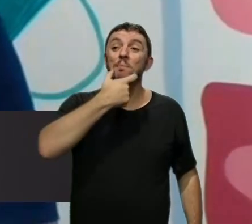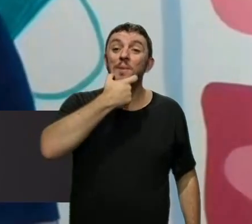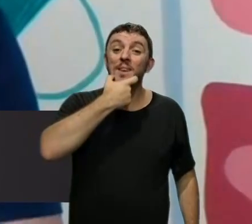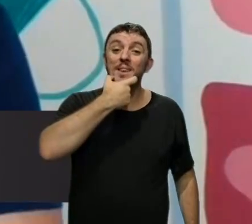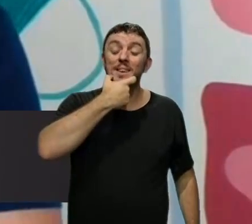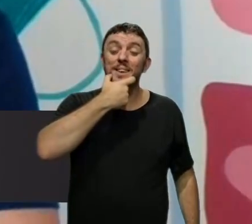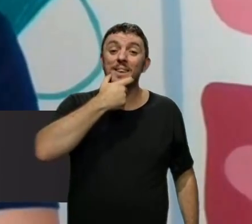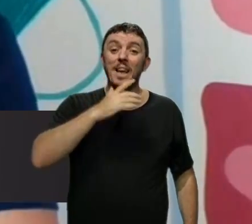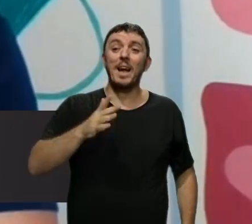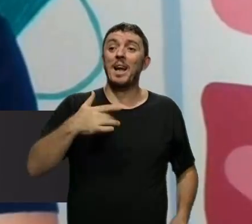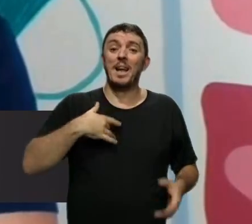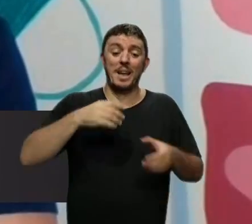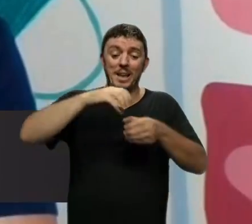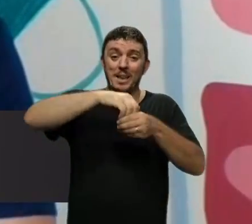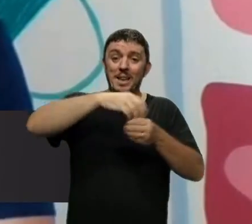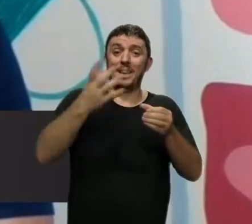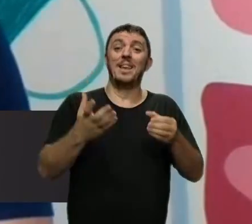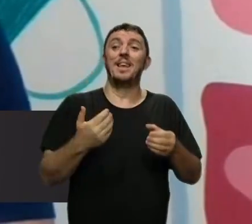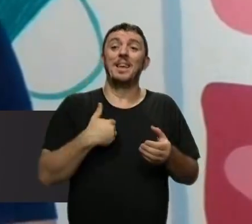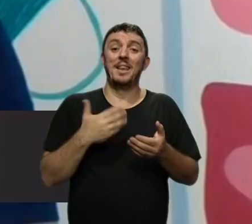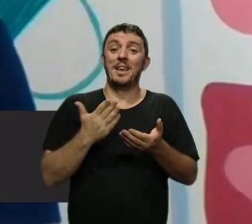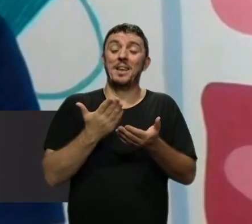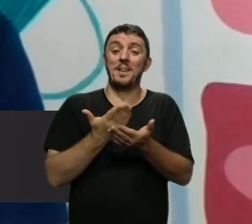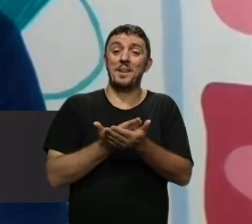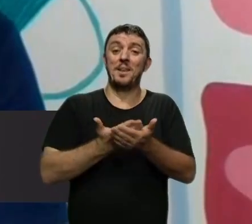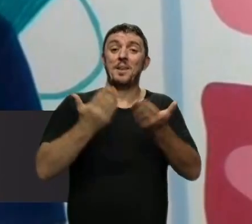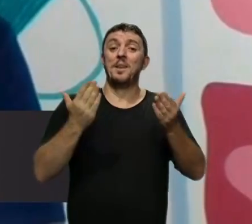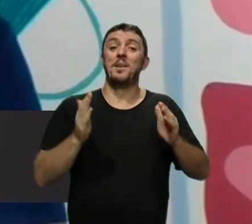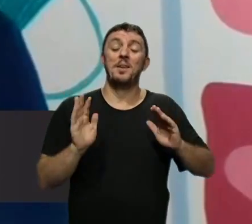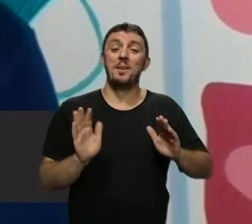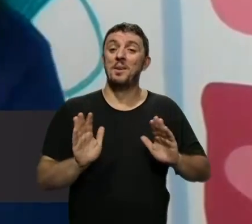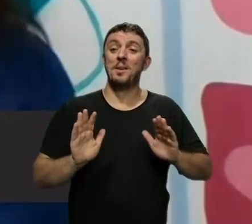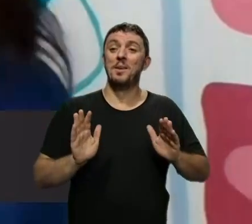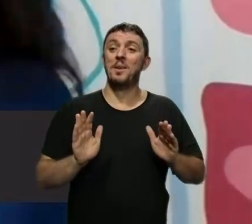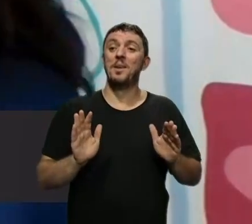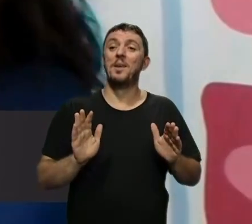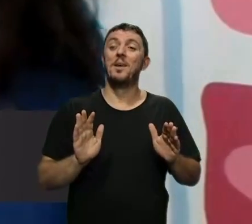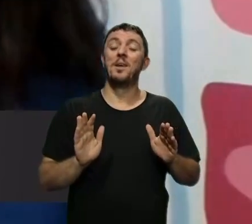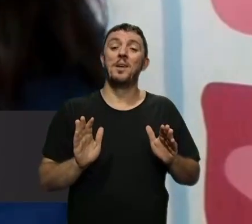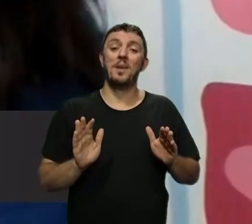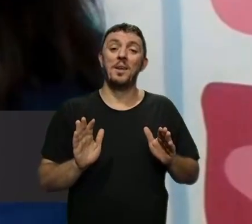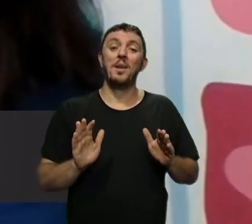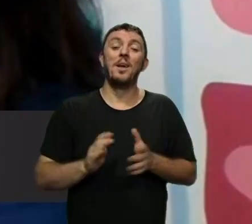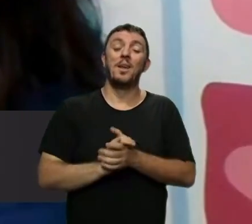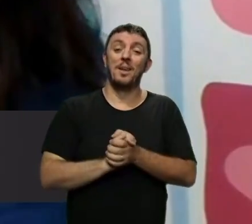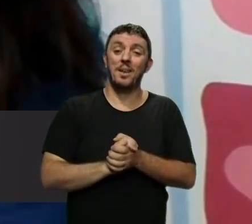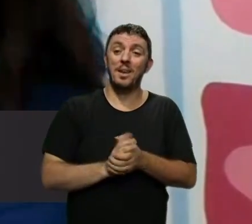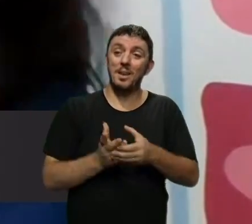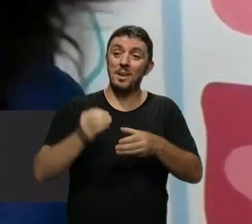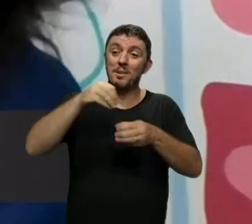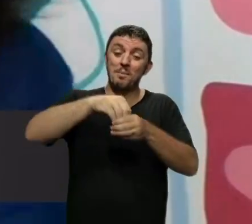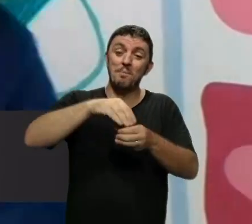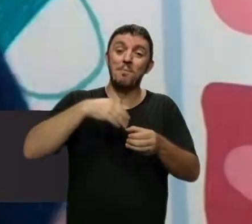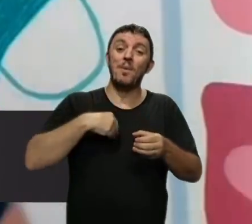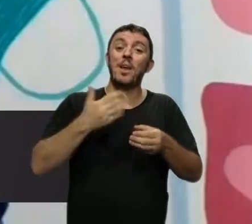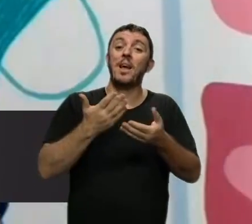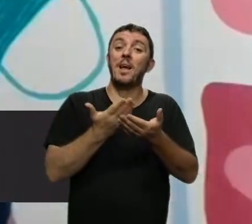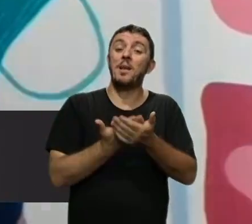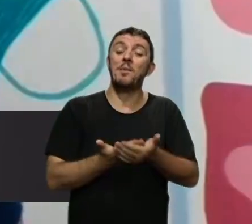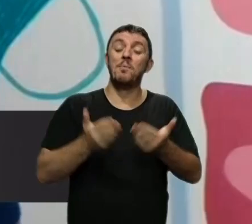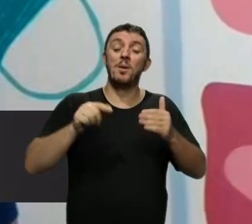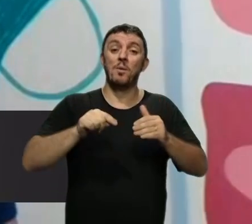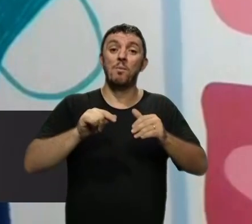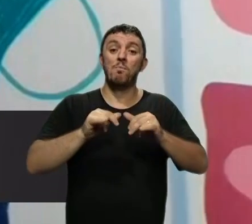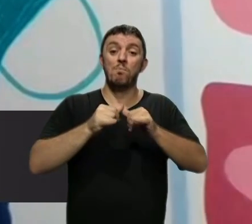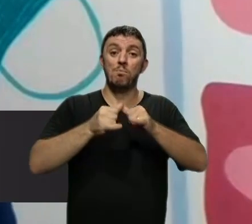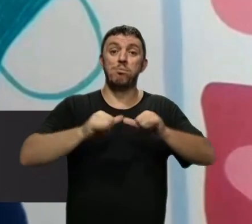medo de abrir, porque para não deixar o ar daqui de dentro sair e eu perder essa energia